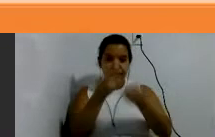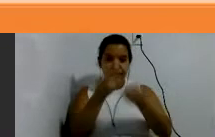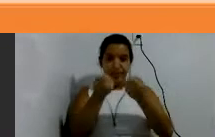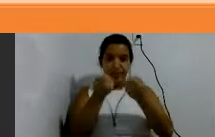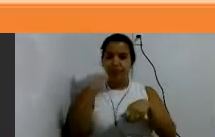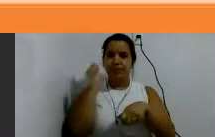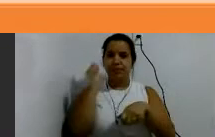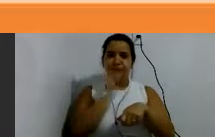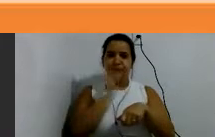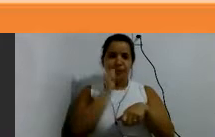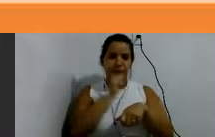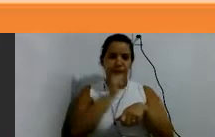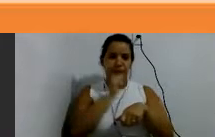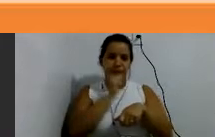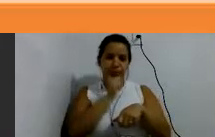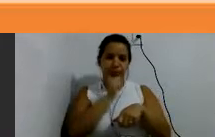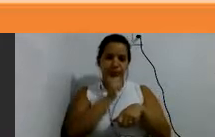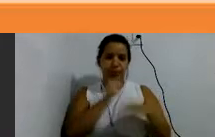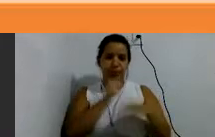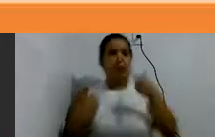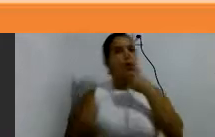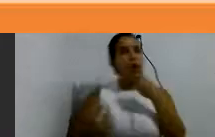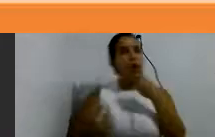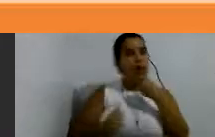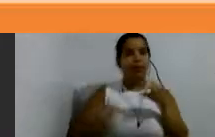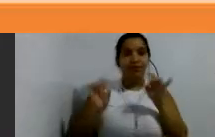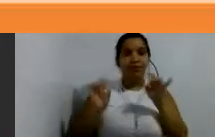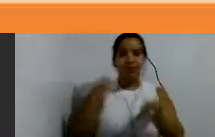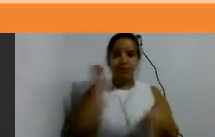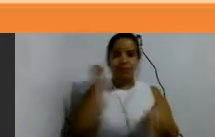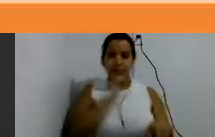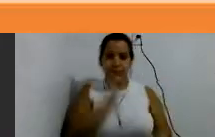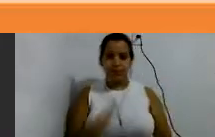não da fêmea e do macho?